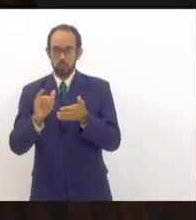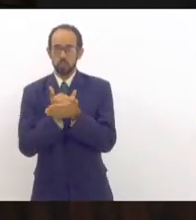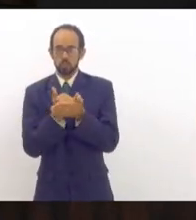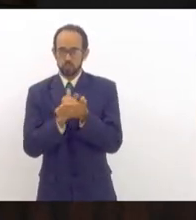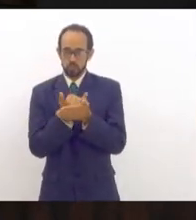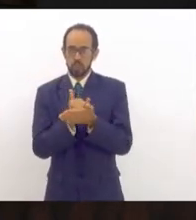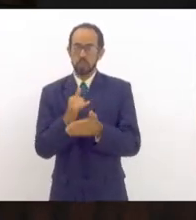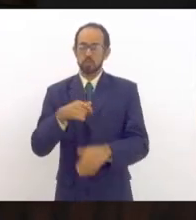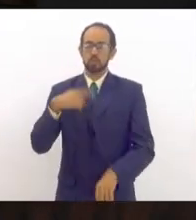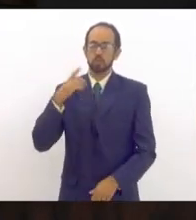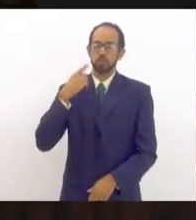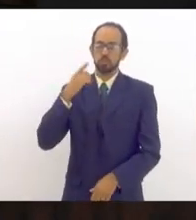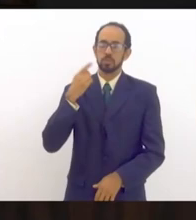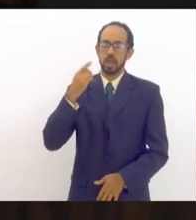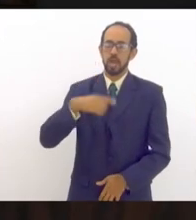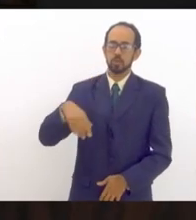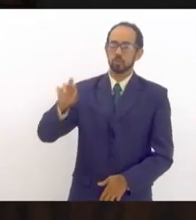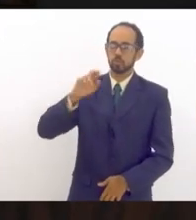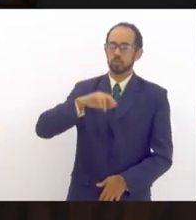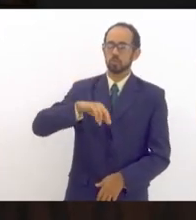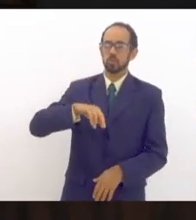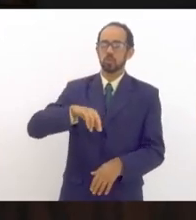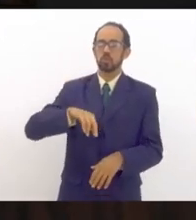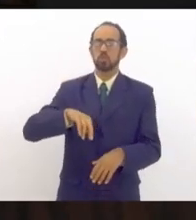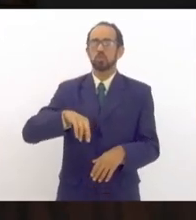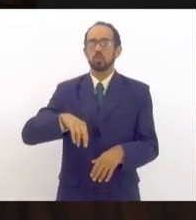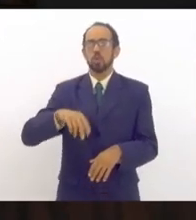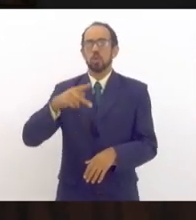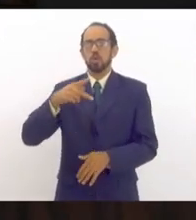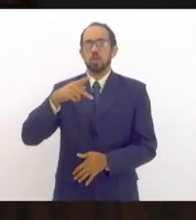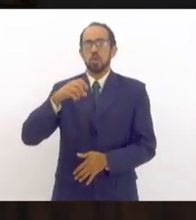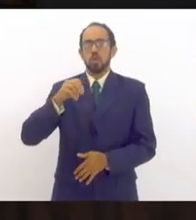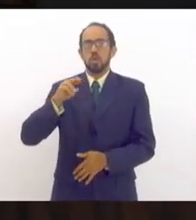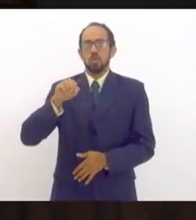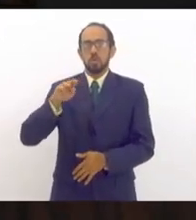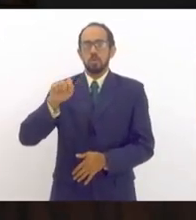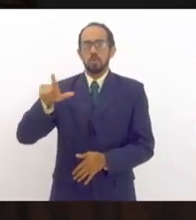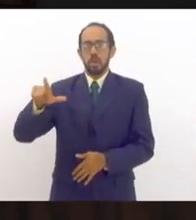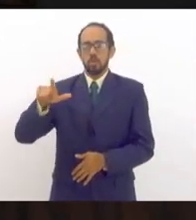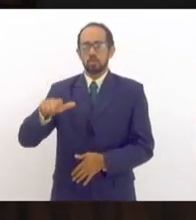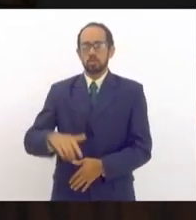o nosso nobre amigo aqui o bel